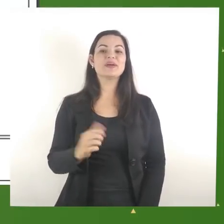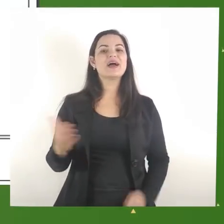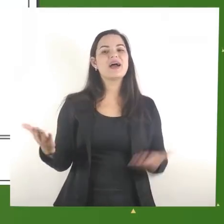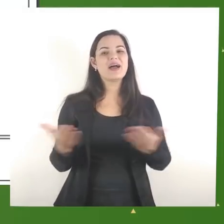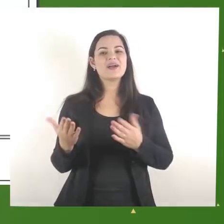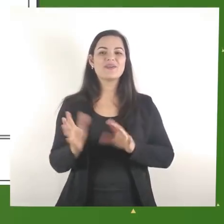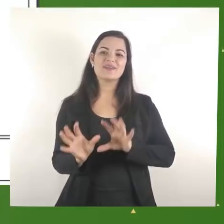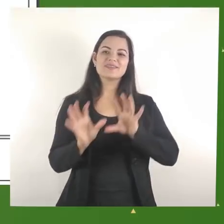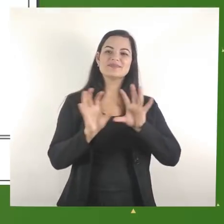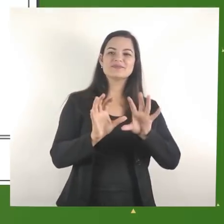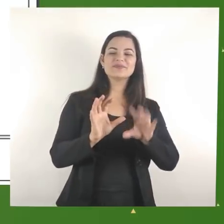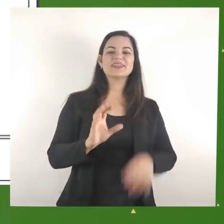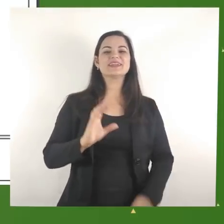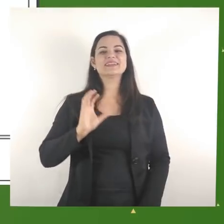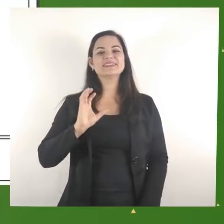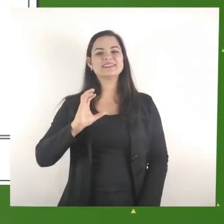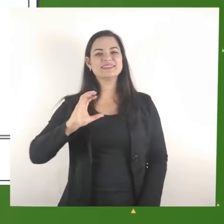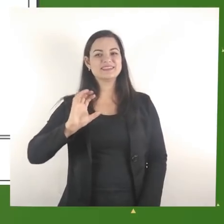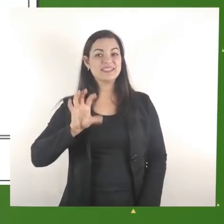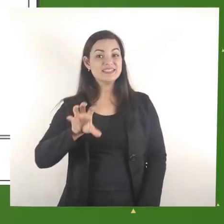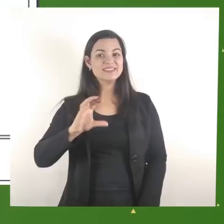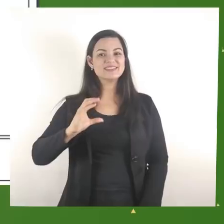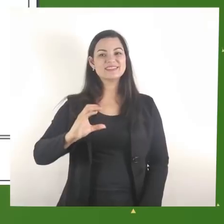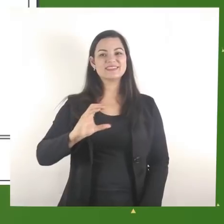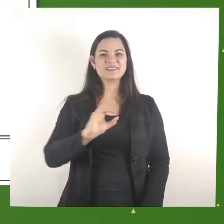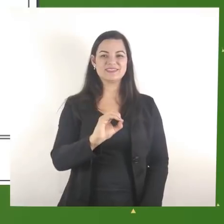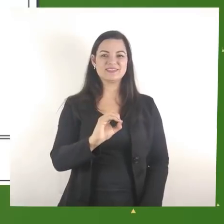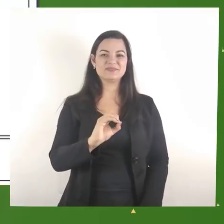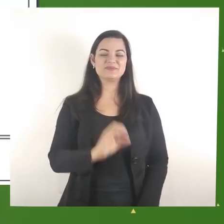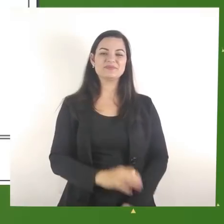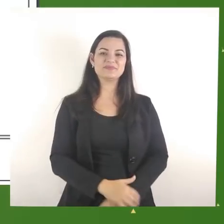região Centro-Oeste.